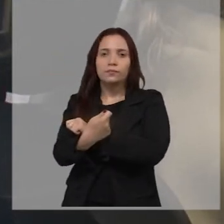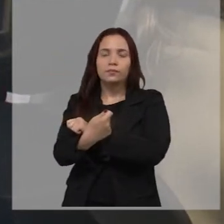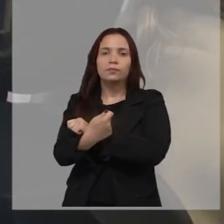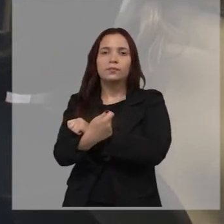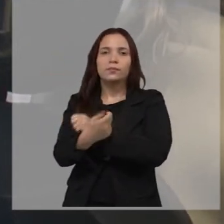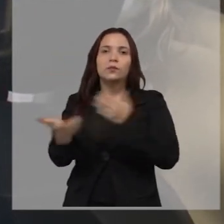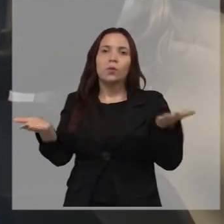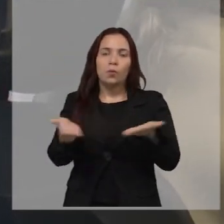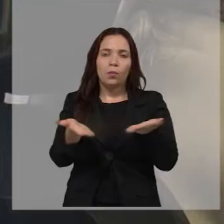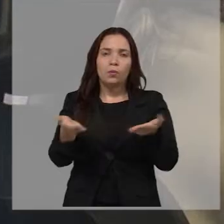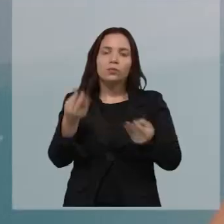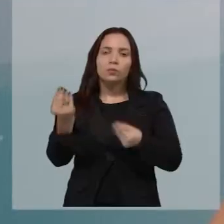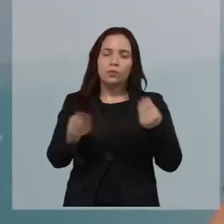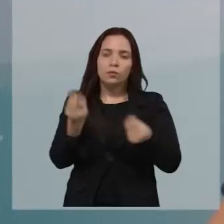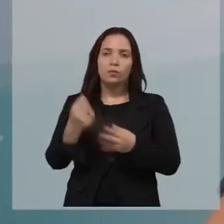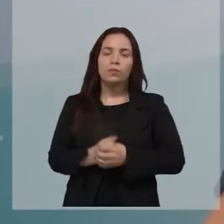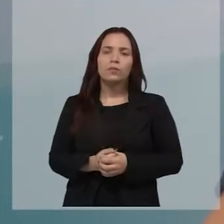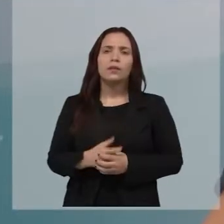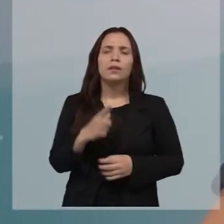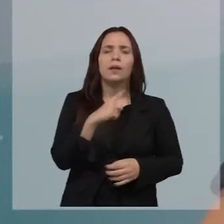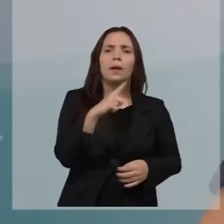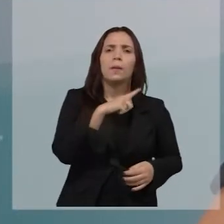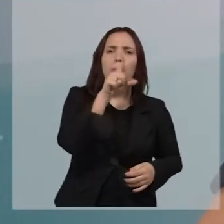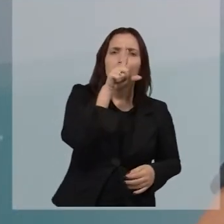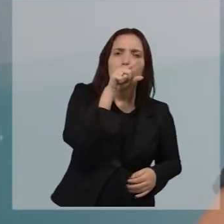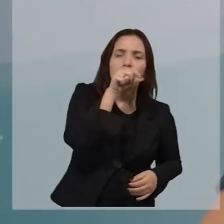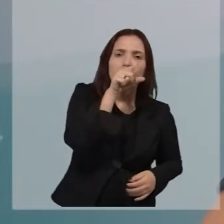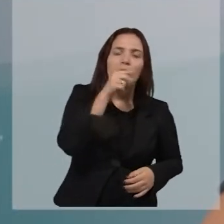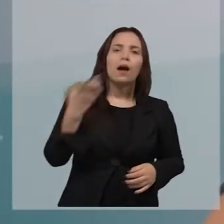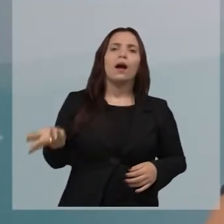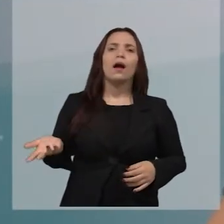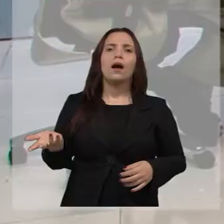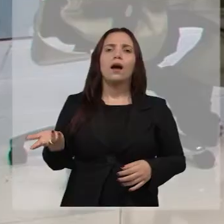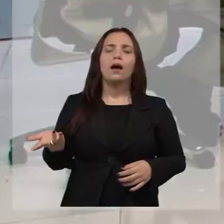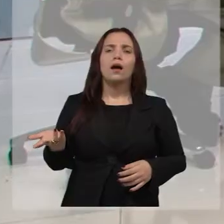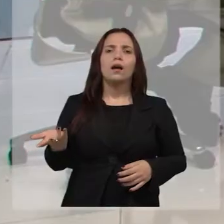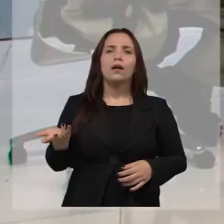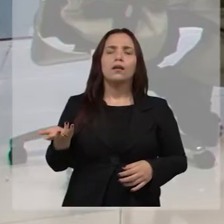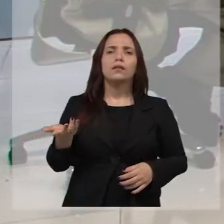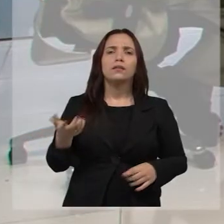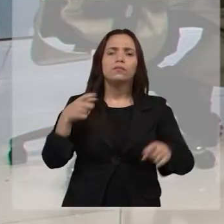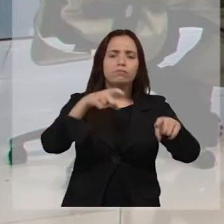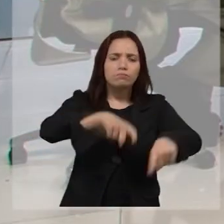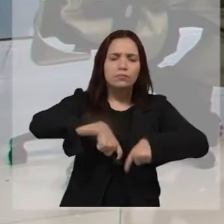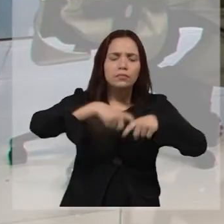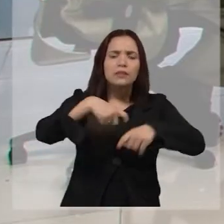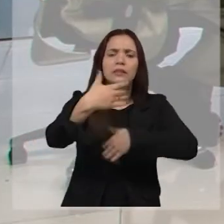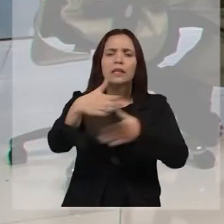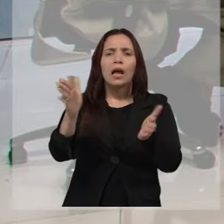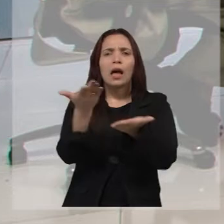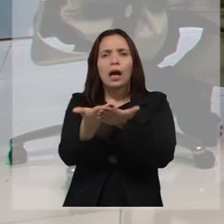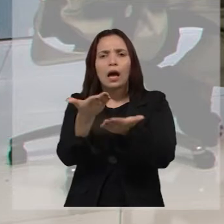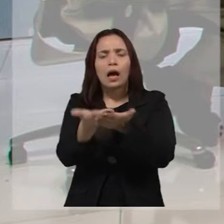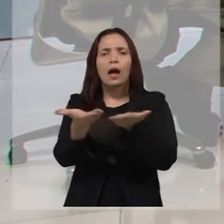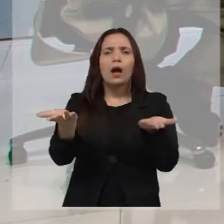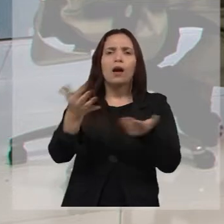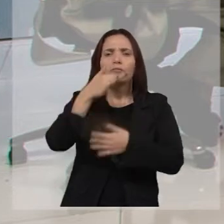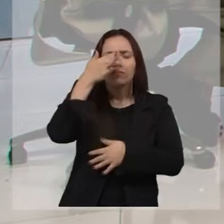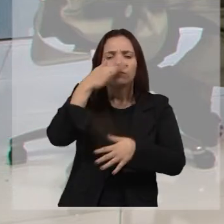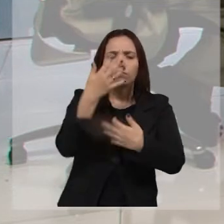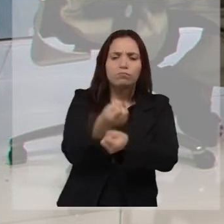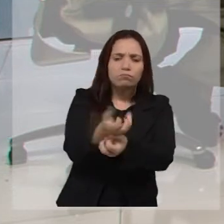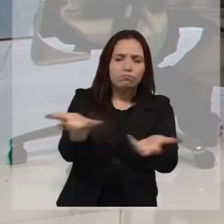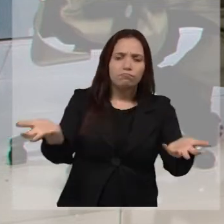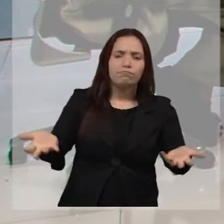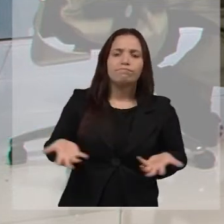à realidade do preso comum hoje, né? Aí tem um viveiro de pássaros, tem aquela horta, a sala de aula, o jardim, a biblioteca, tudo muito